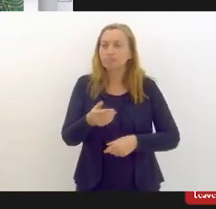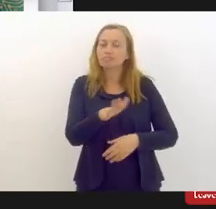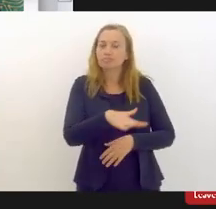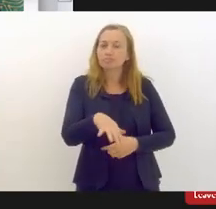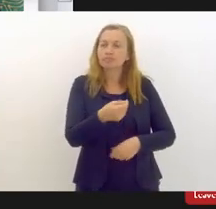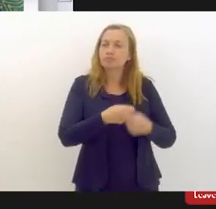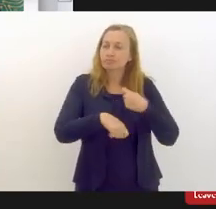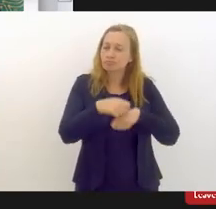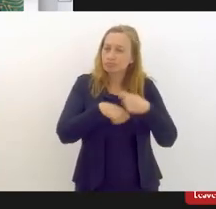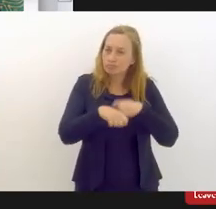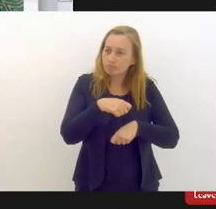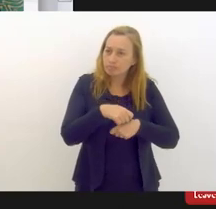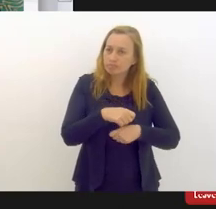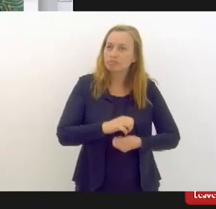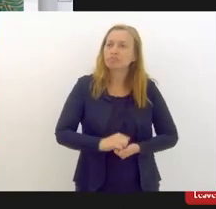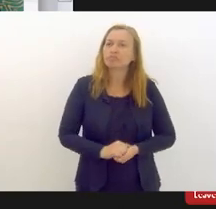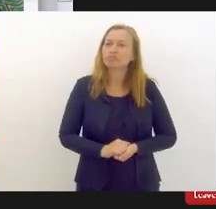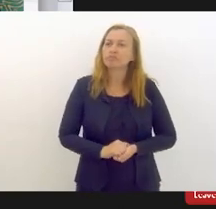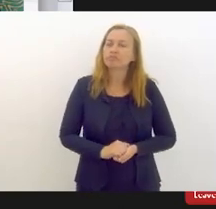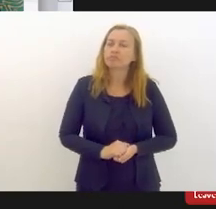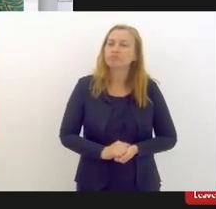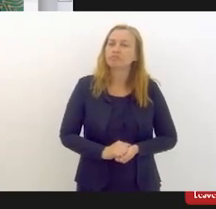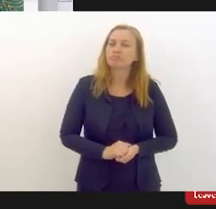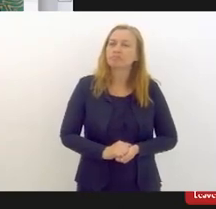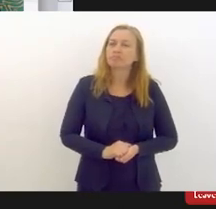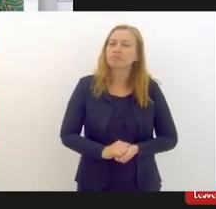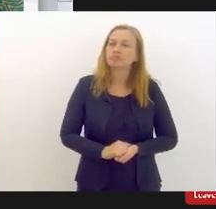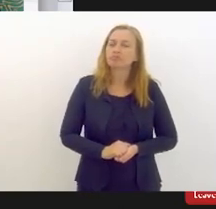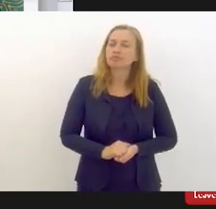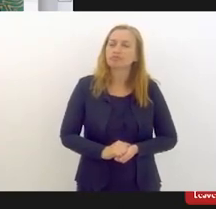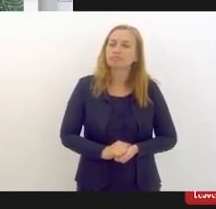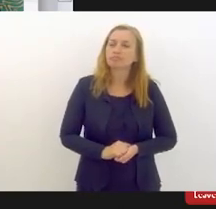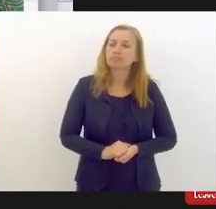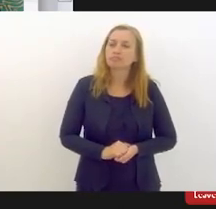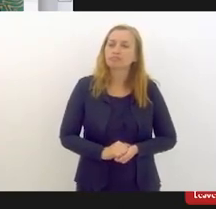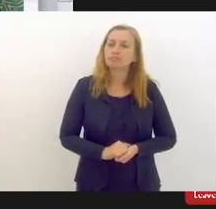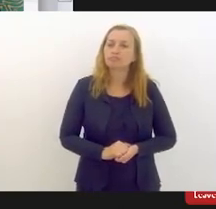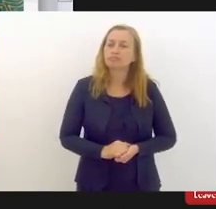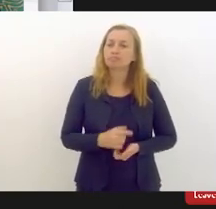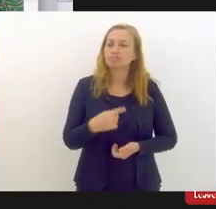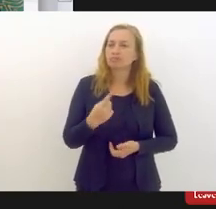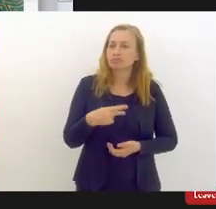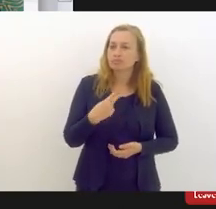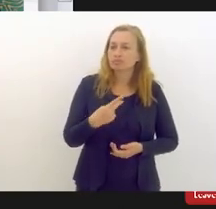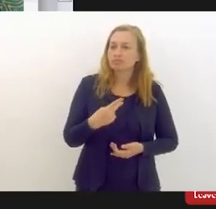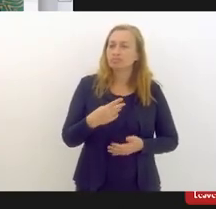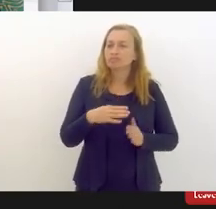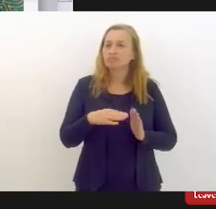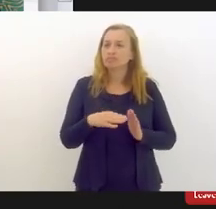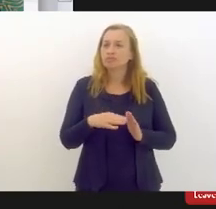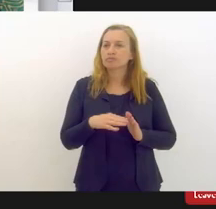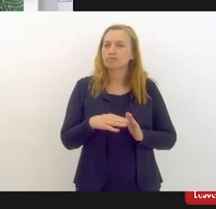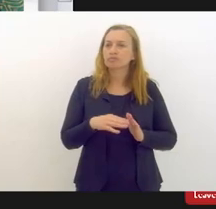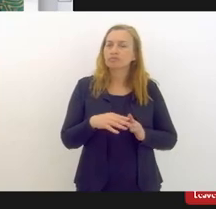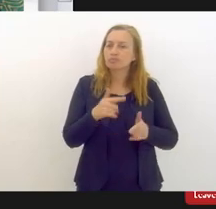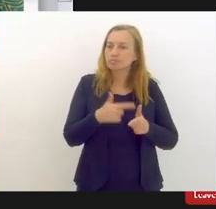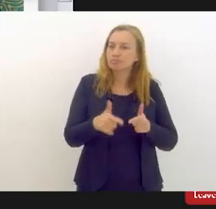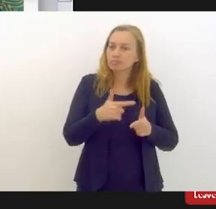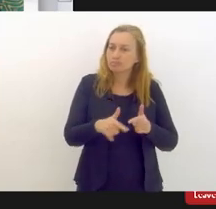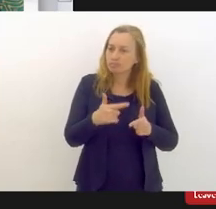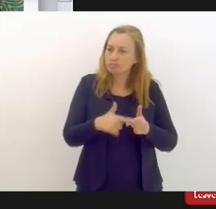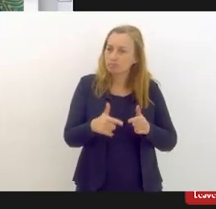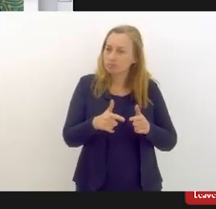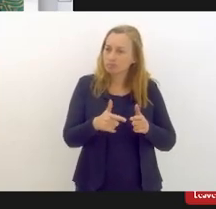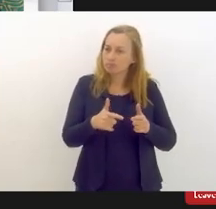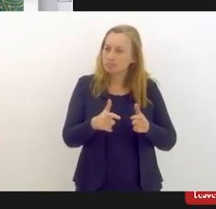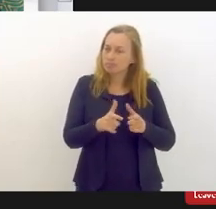administrativos que têm pilotado isso. Então, a gente brinca aqui, quando a temperatura sobe, a gente vem aqui e fala, Léo, a